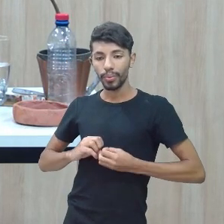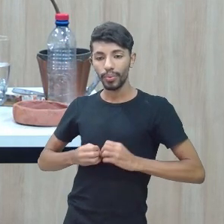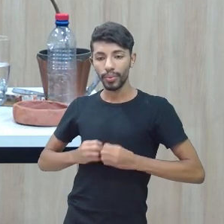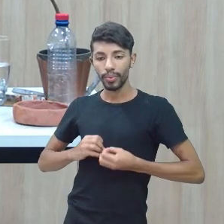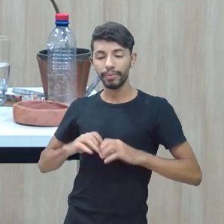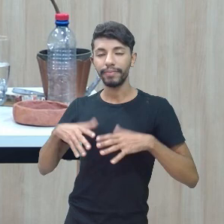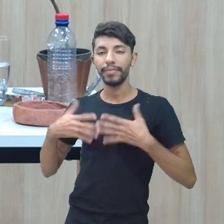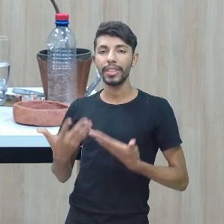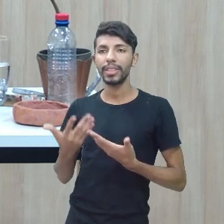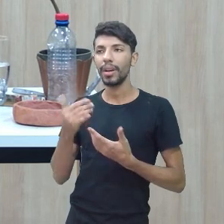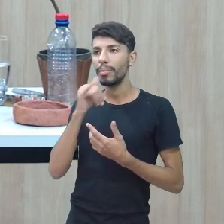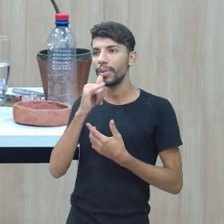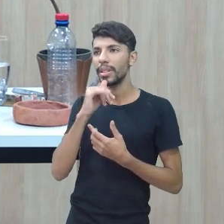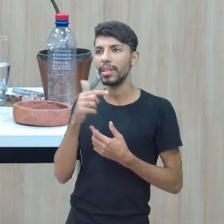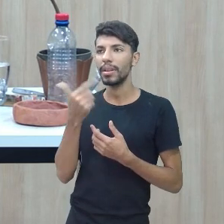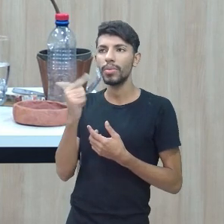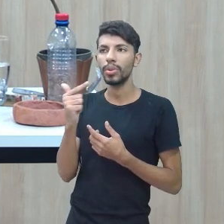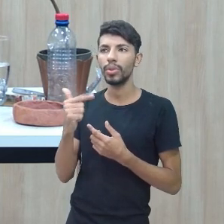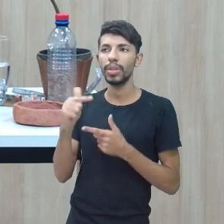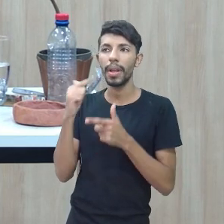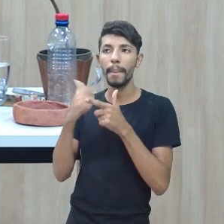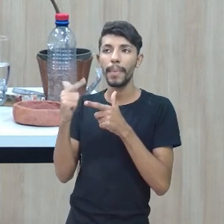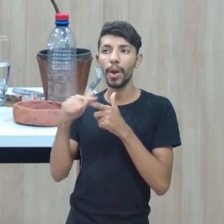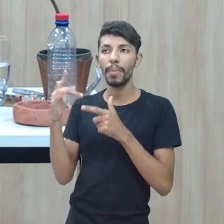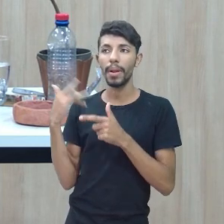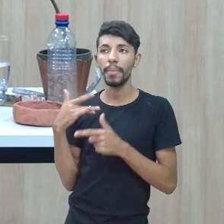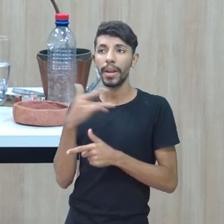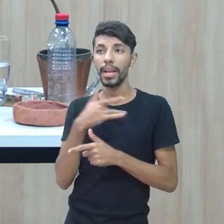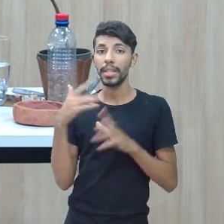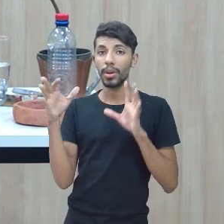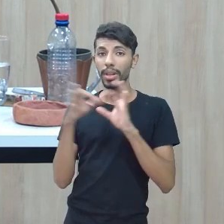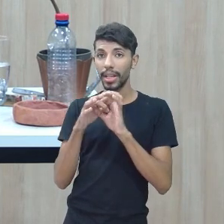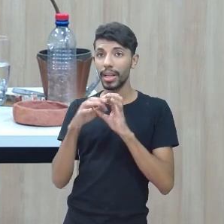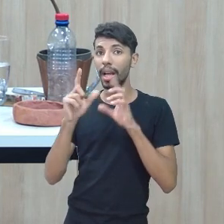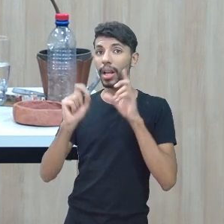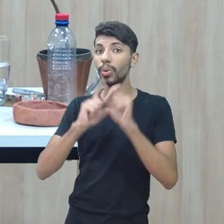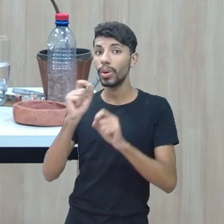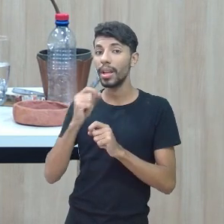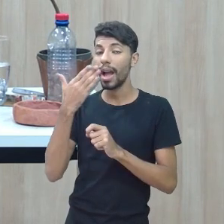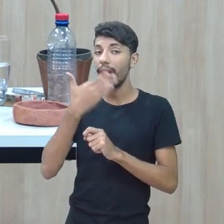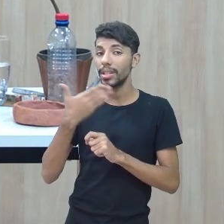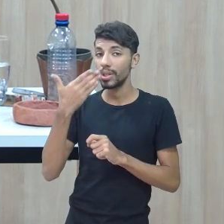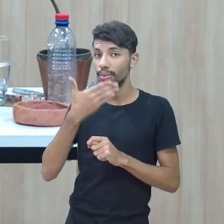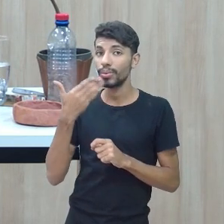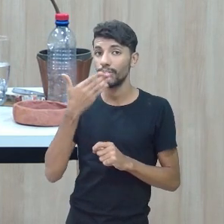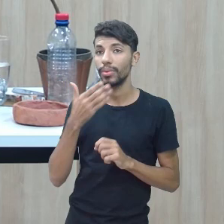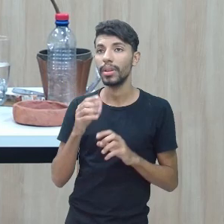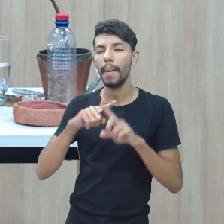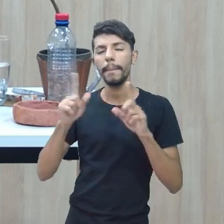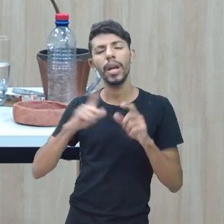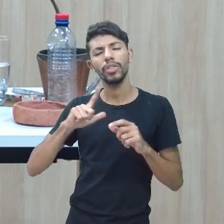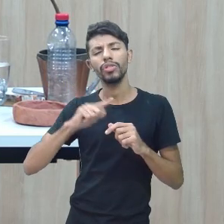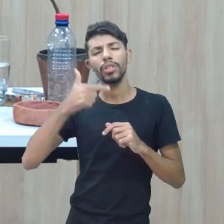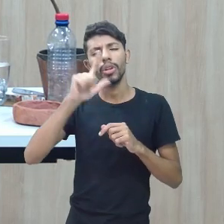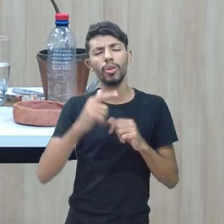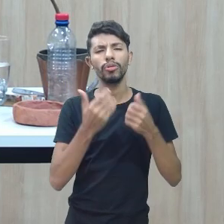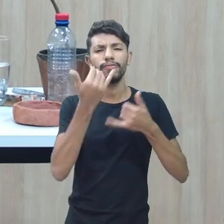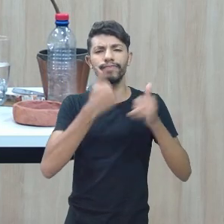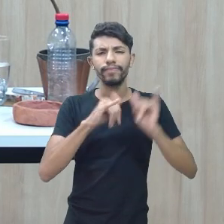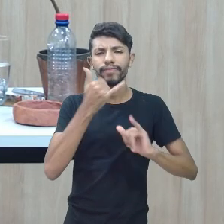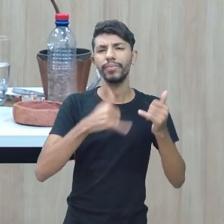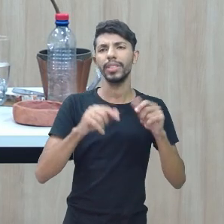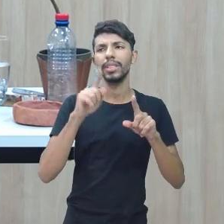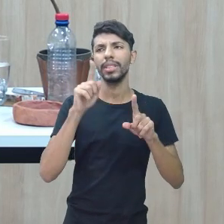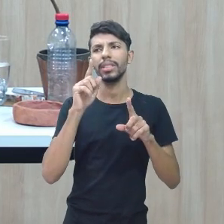traz malefícios para a saúde no que diz respeito ao açúcar. Porém, existem outras substâncias